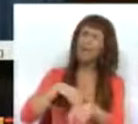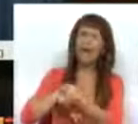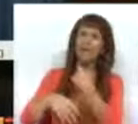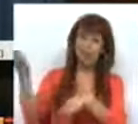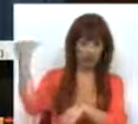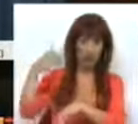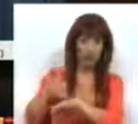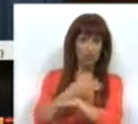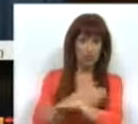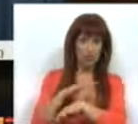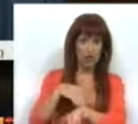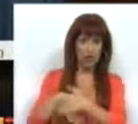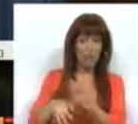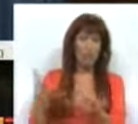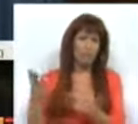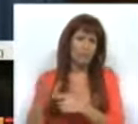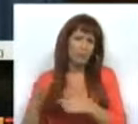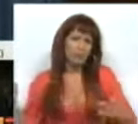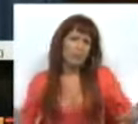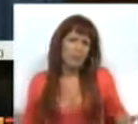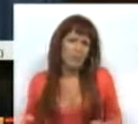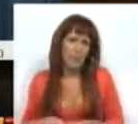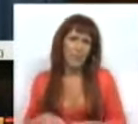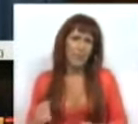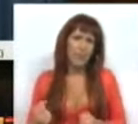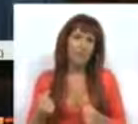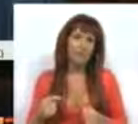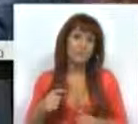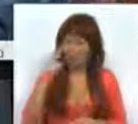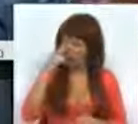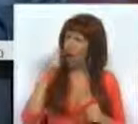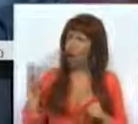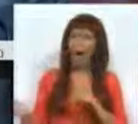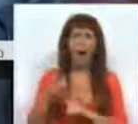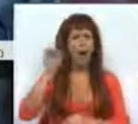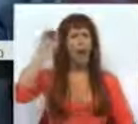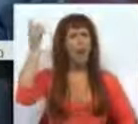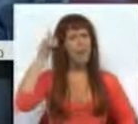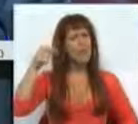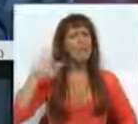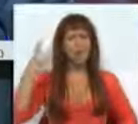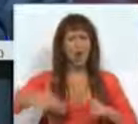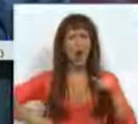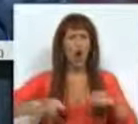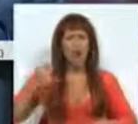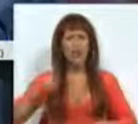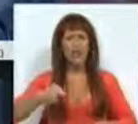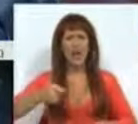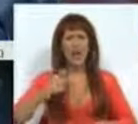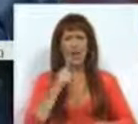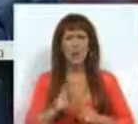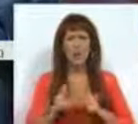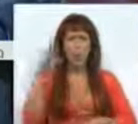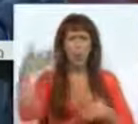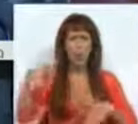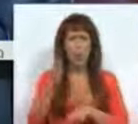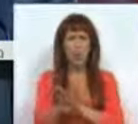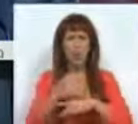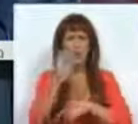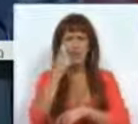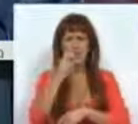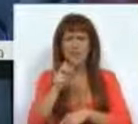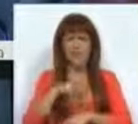aquilo que já fez, nomeadamente, ou conseguir o feito histórico da primeira vez cortar rendas excessivas no setor